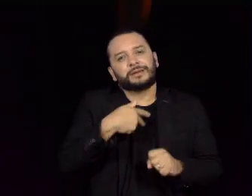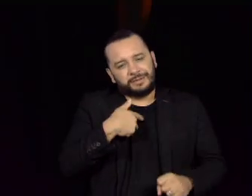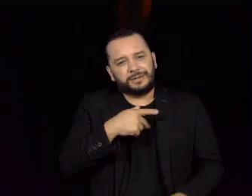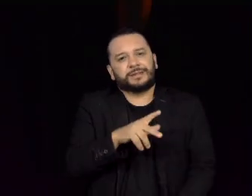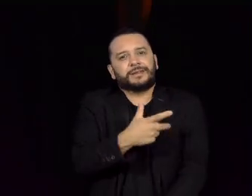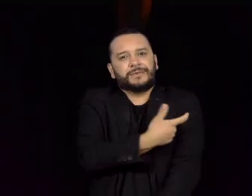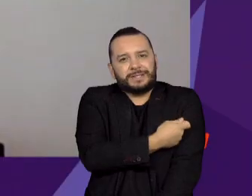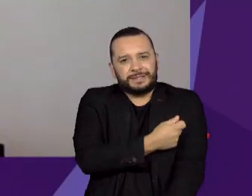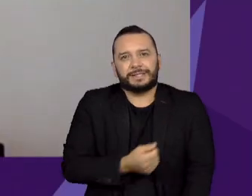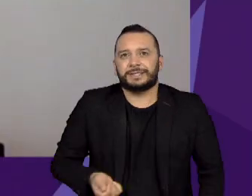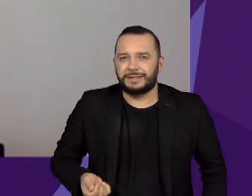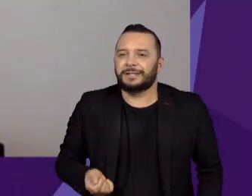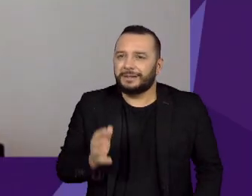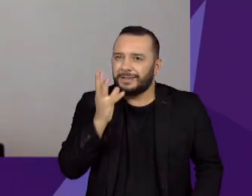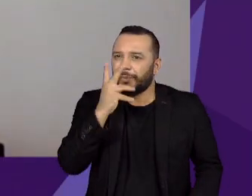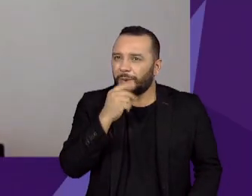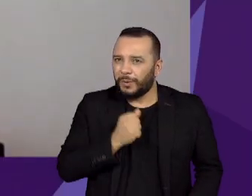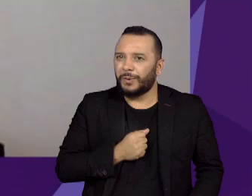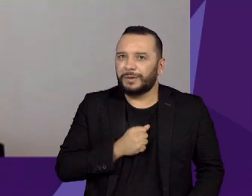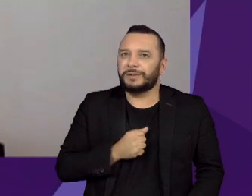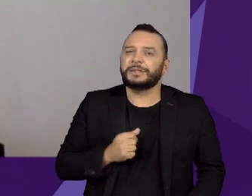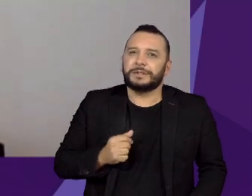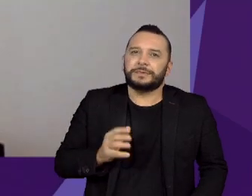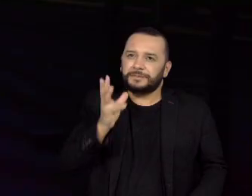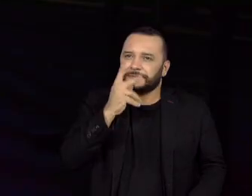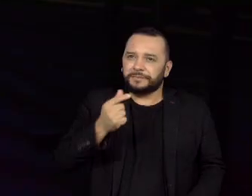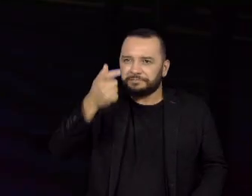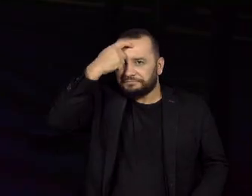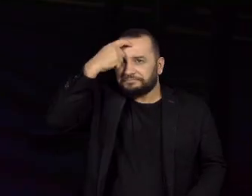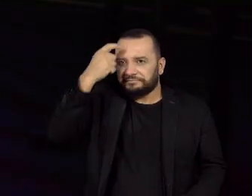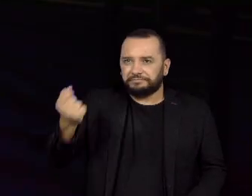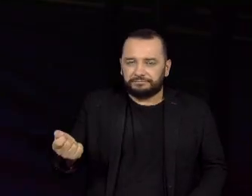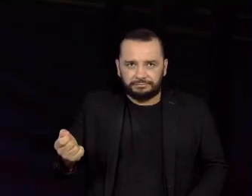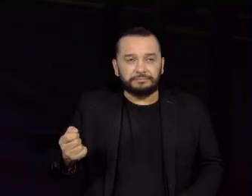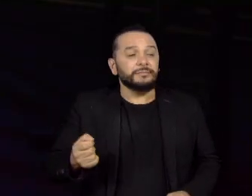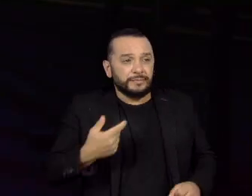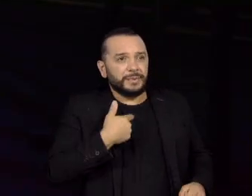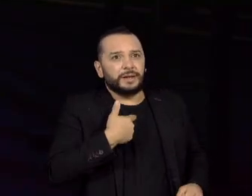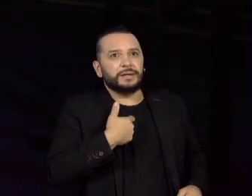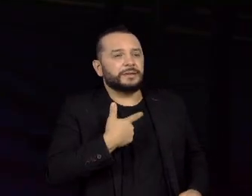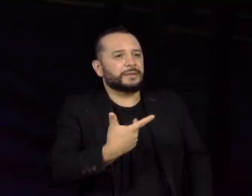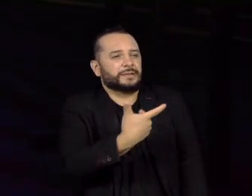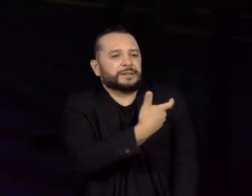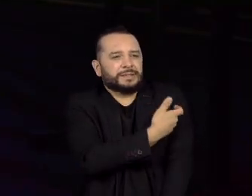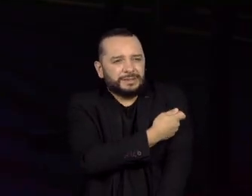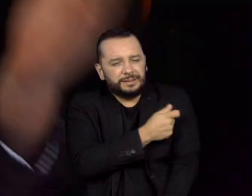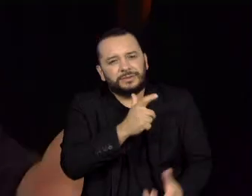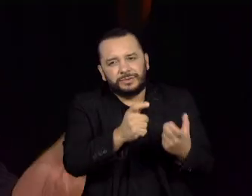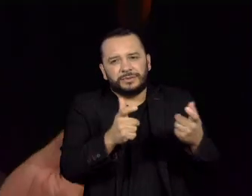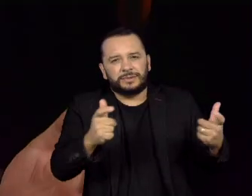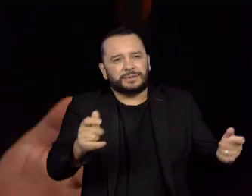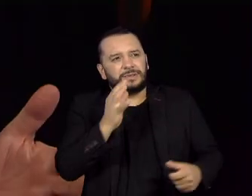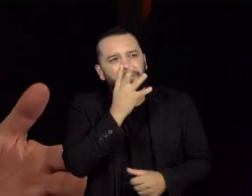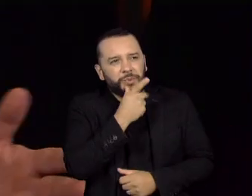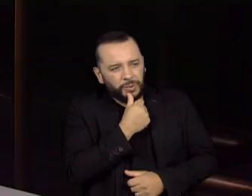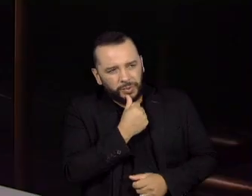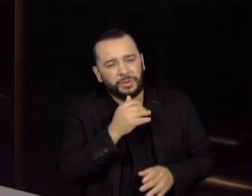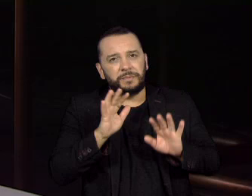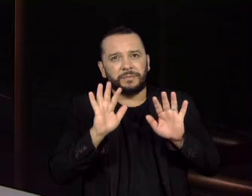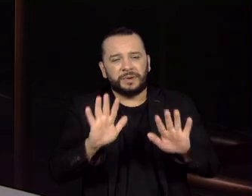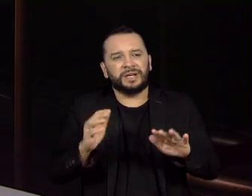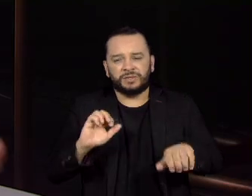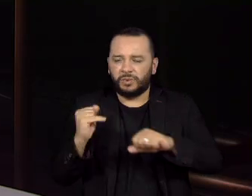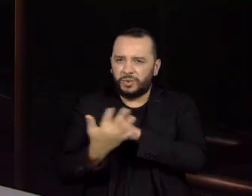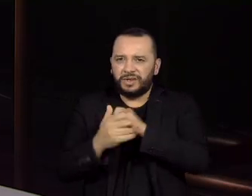a vacinação. Nós perdemos o timing. A vacinação vai em a passo de tartaruga por consequência. A pandemia